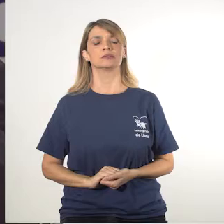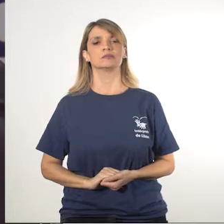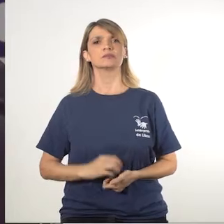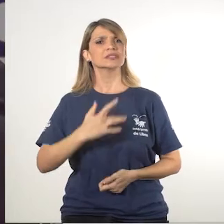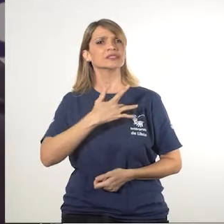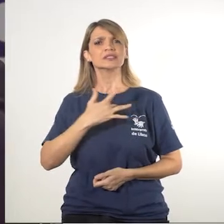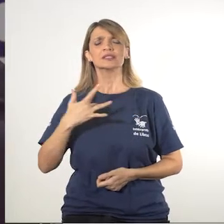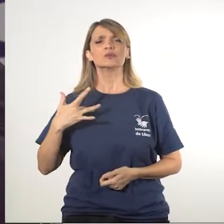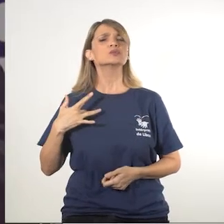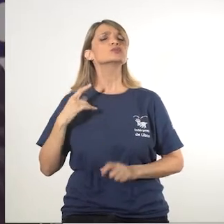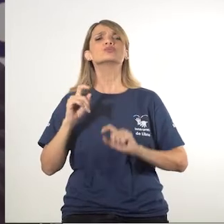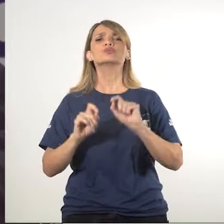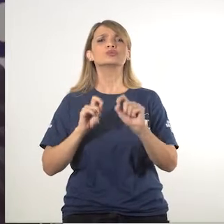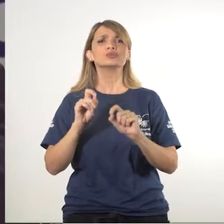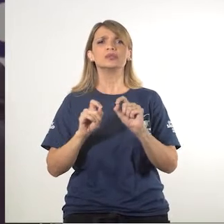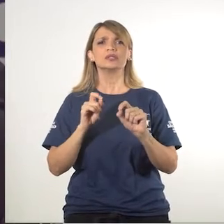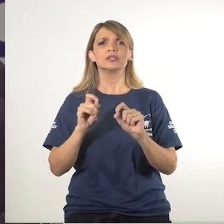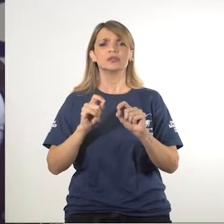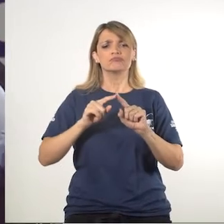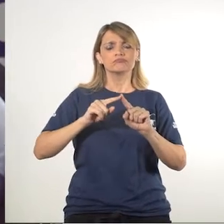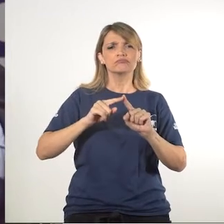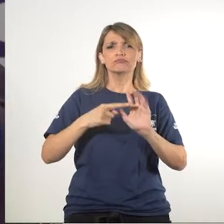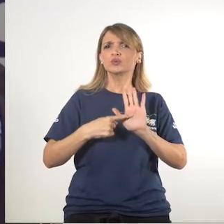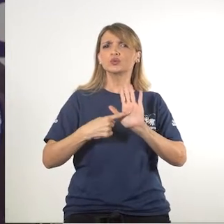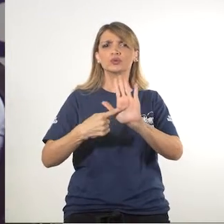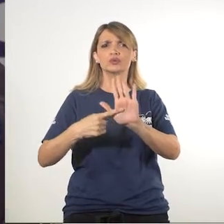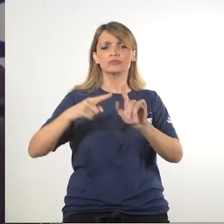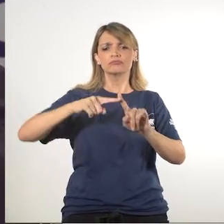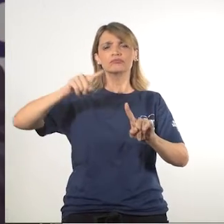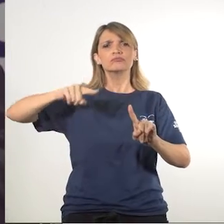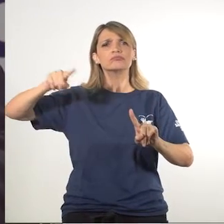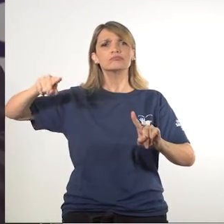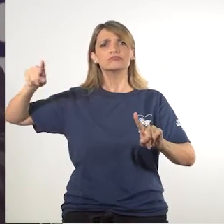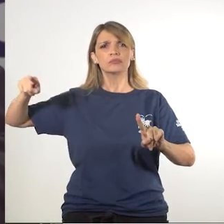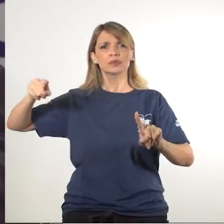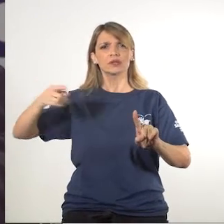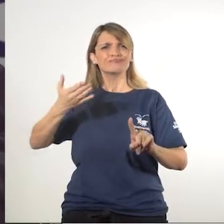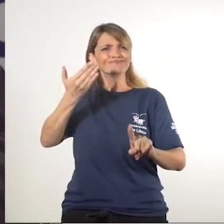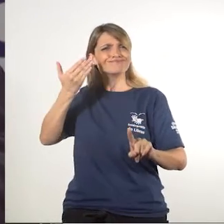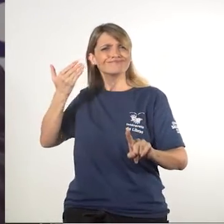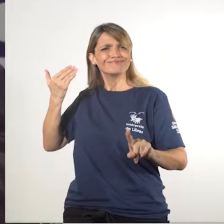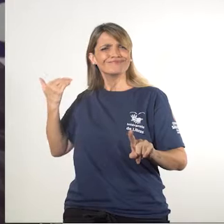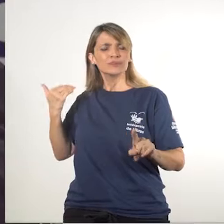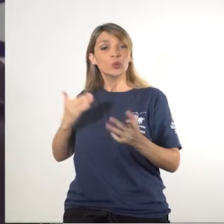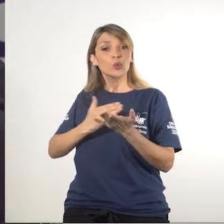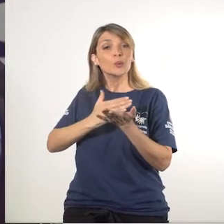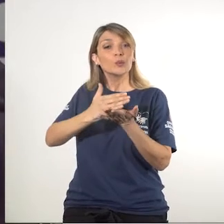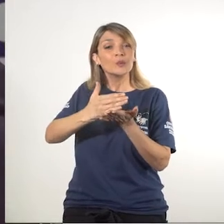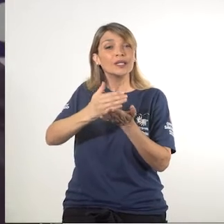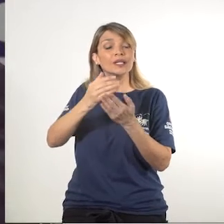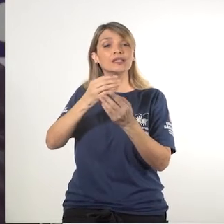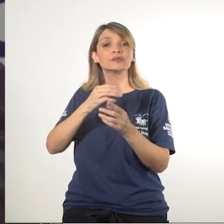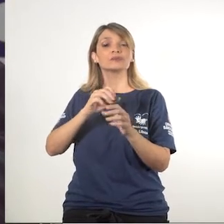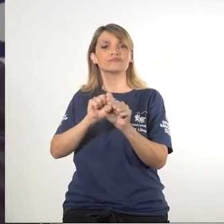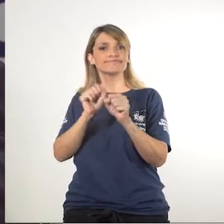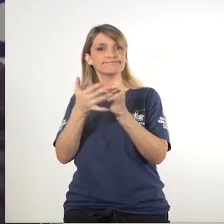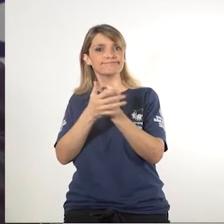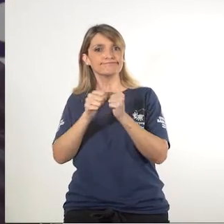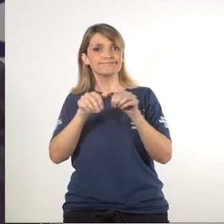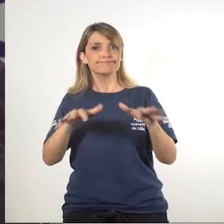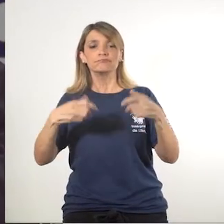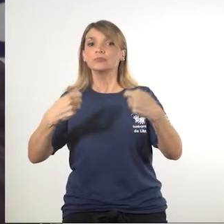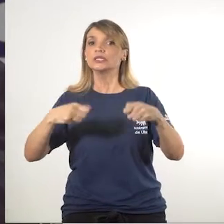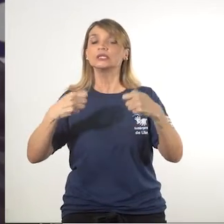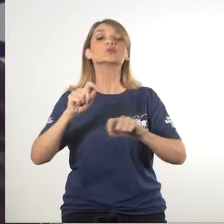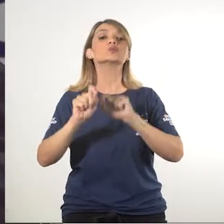saúde trazia como parâmetro, e o senhor colocou isso logo no início das coletivas, né, a necessidade de